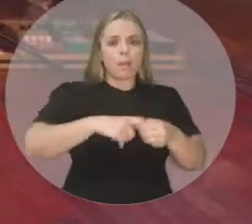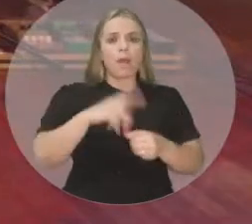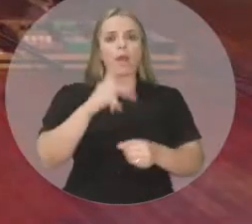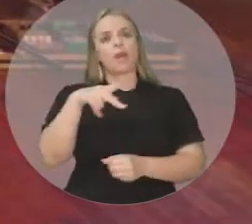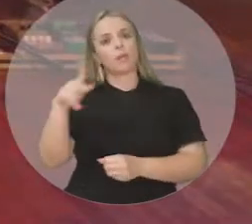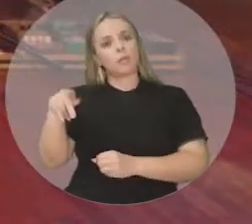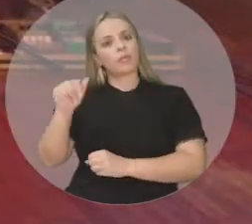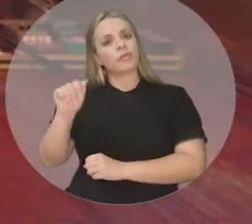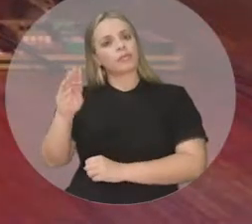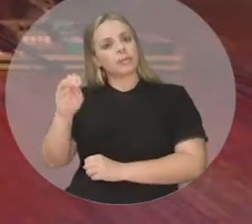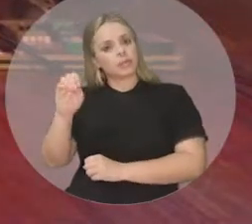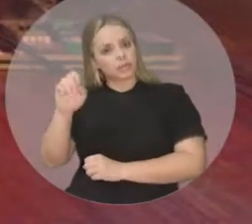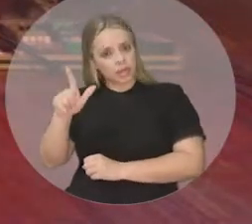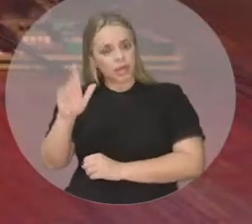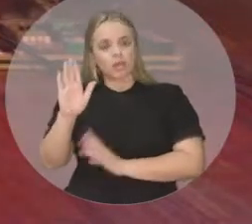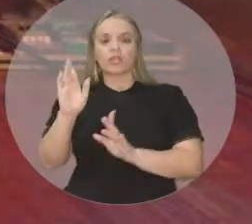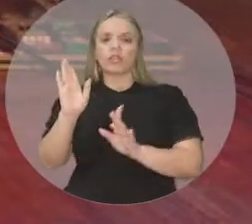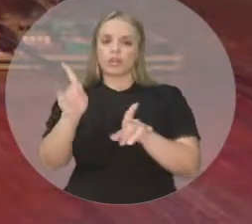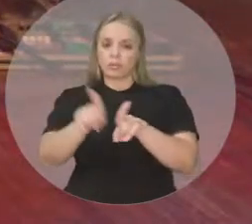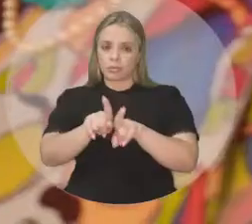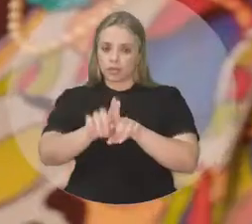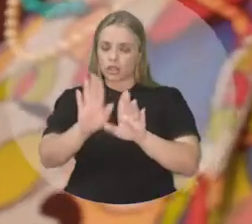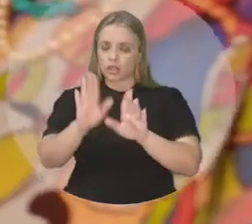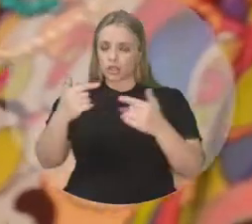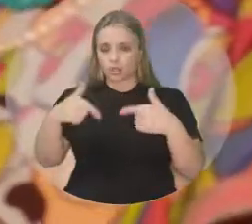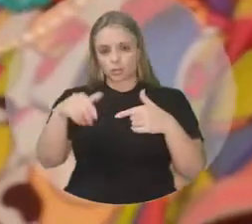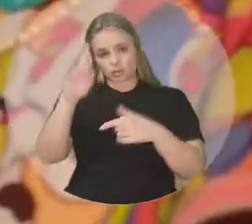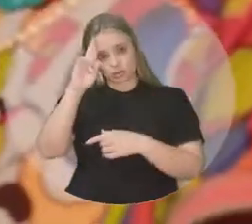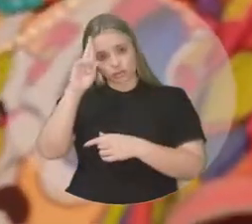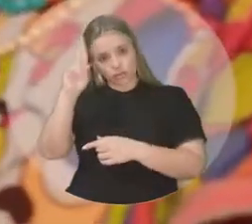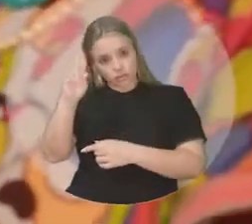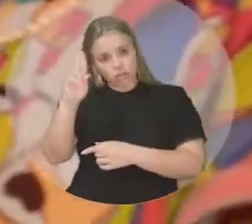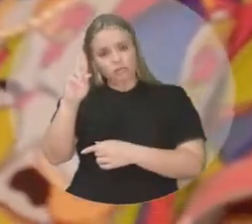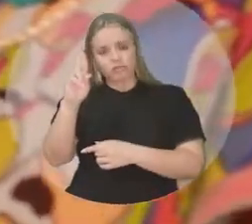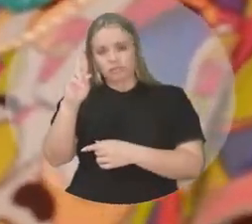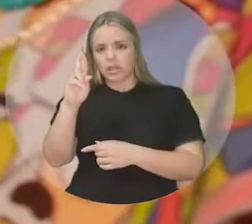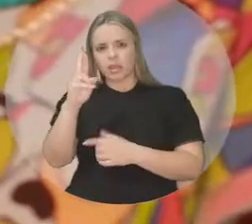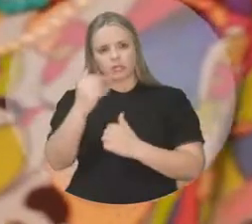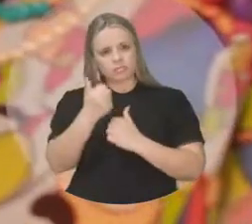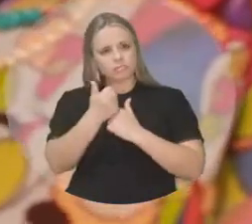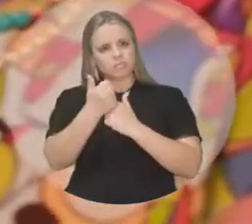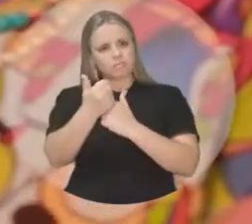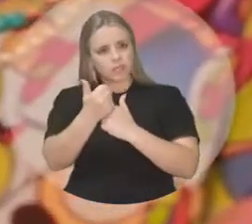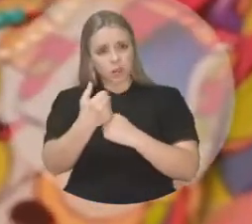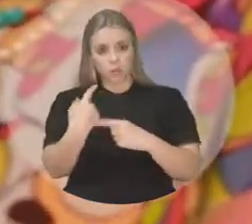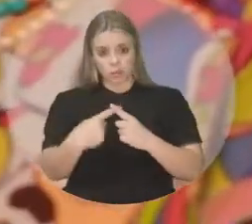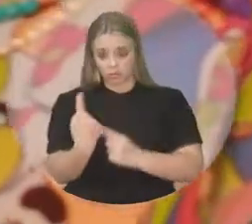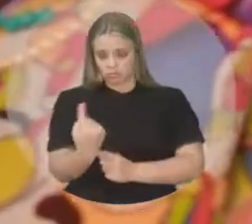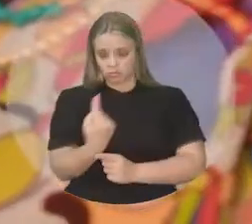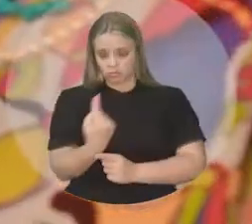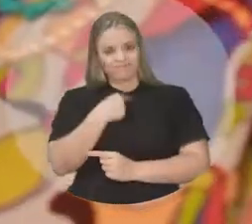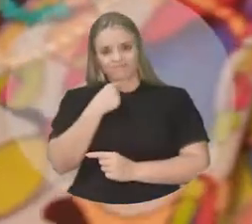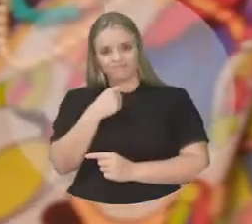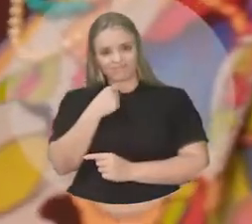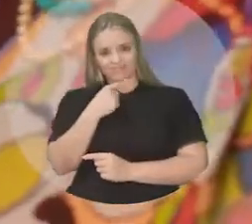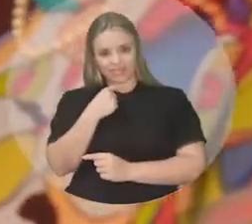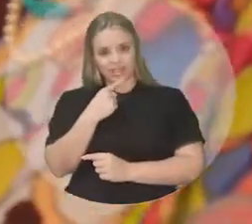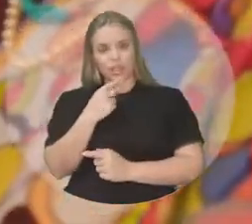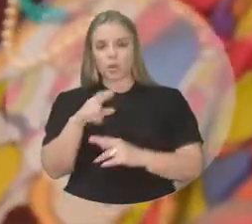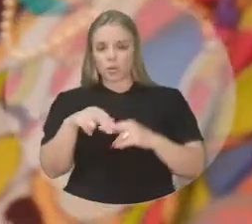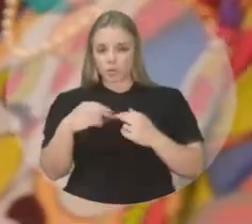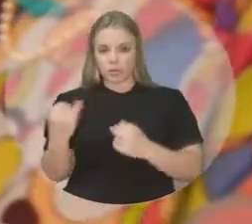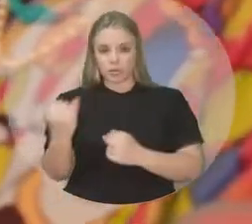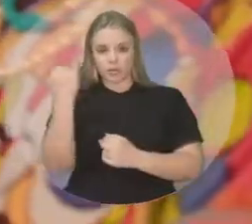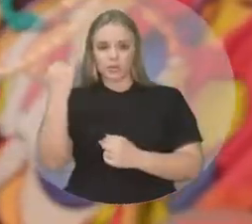nós podemos dar abertura para tudo, assim como nos dão a abertura também. Porque é um privilégio, não só para eles, para nós